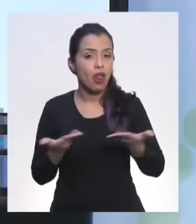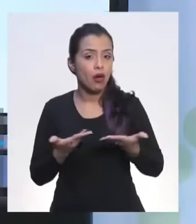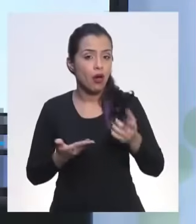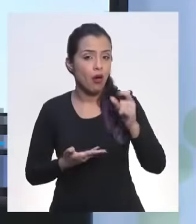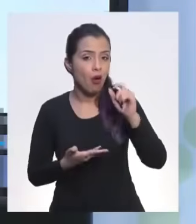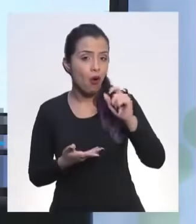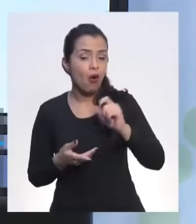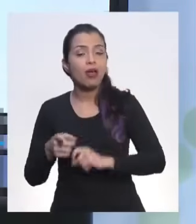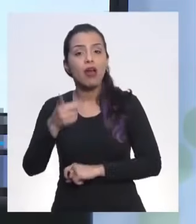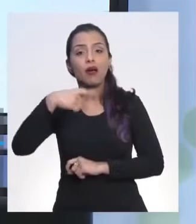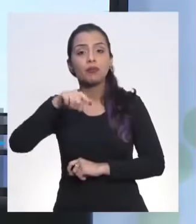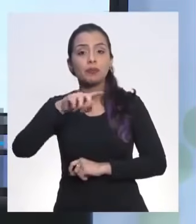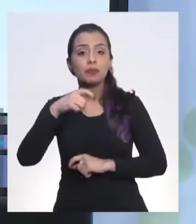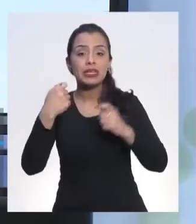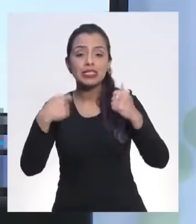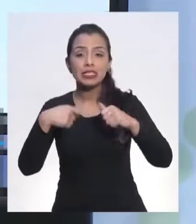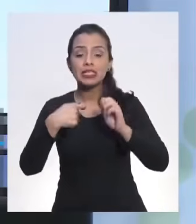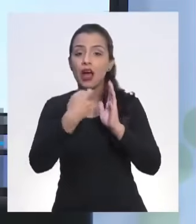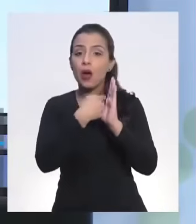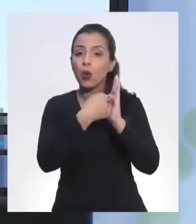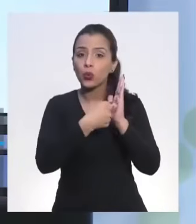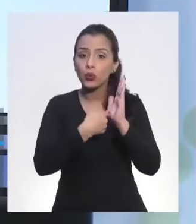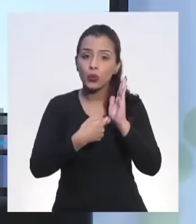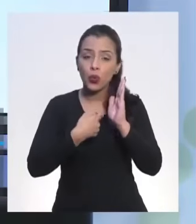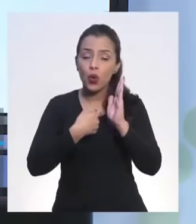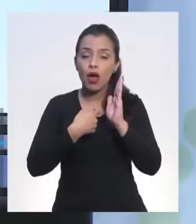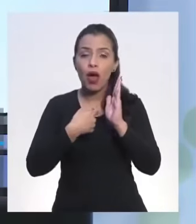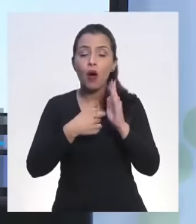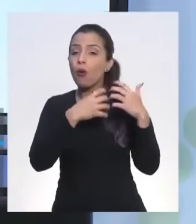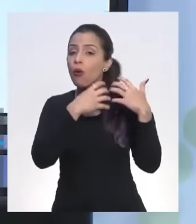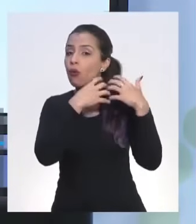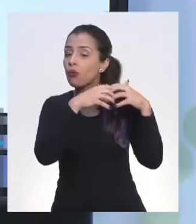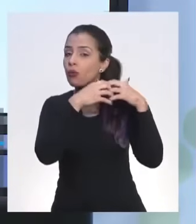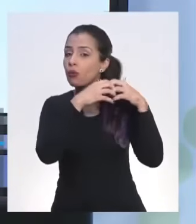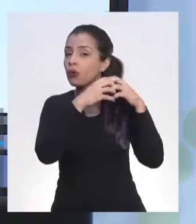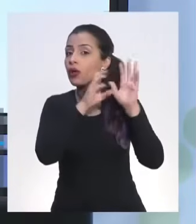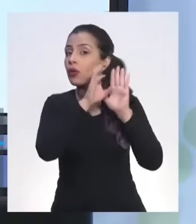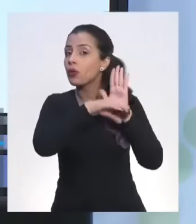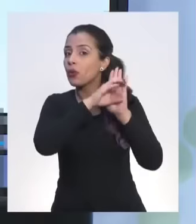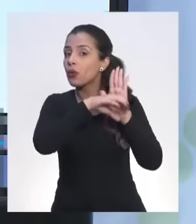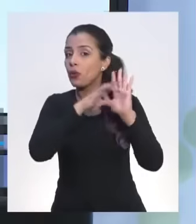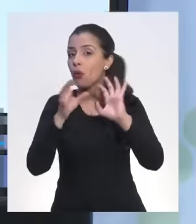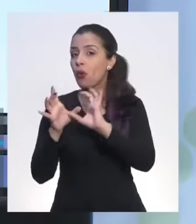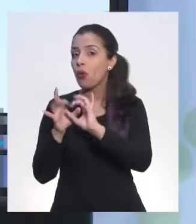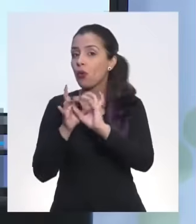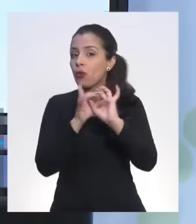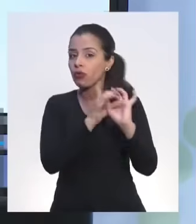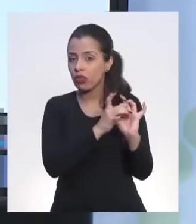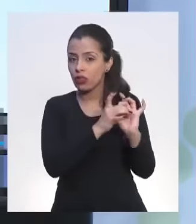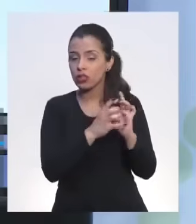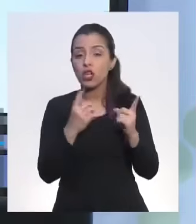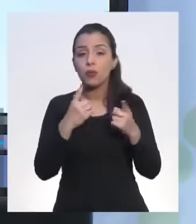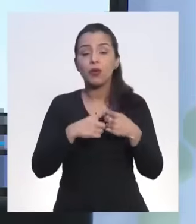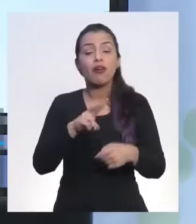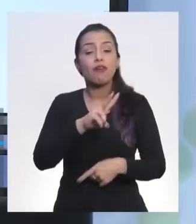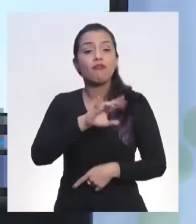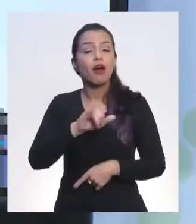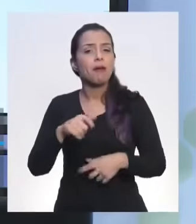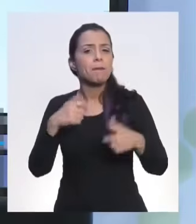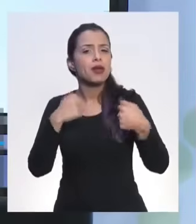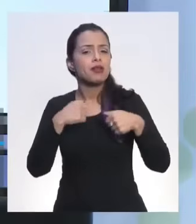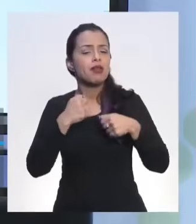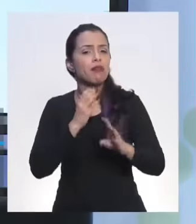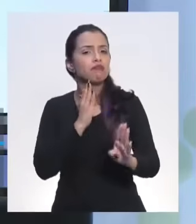vão ter que anotar aí qual que é a ideia aí, qual que é o contexto. Vocês vão ter que achar,